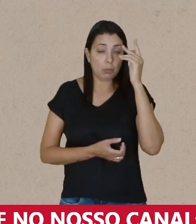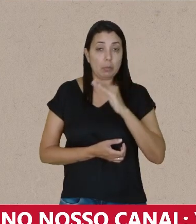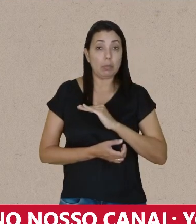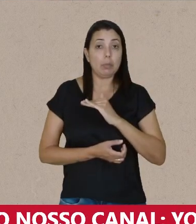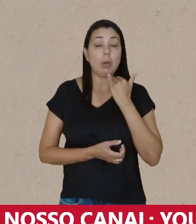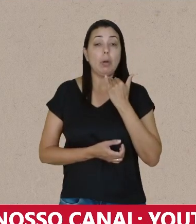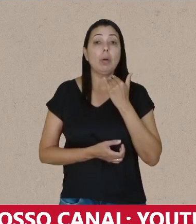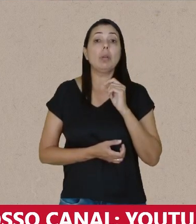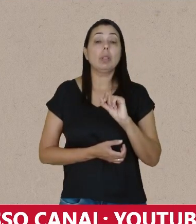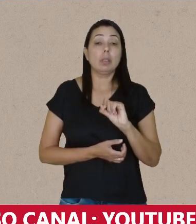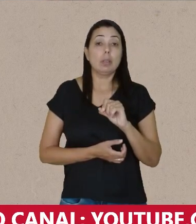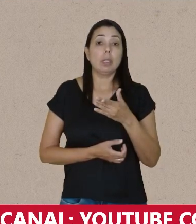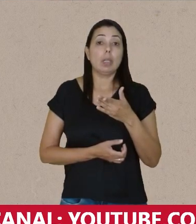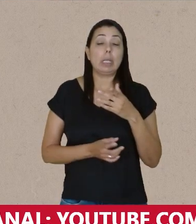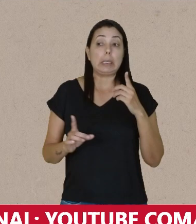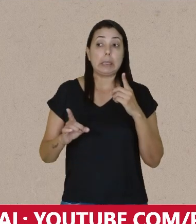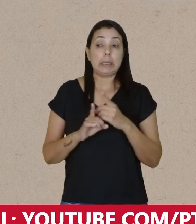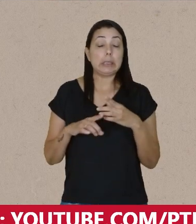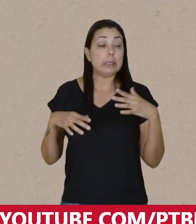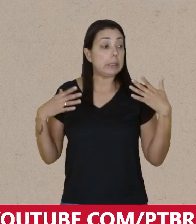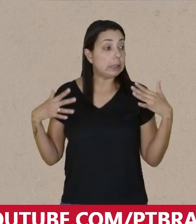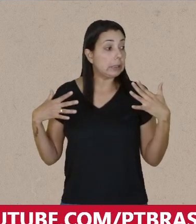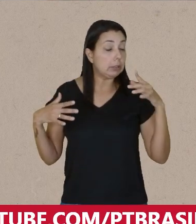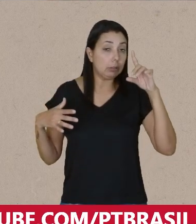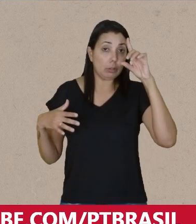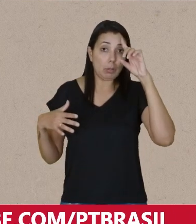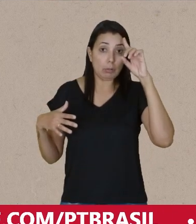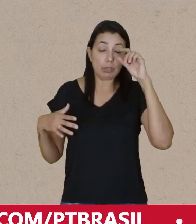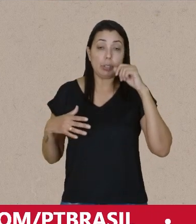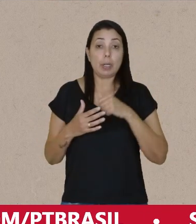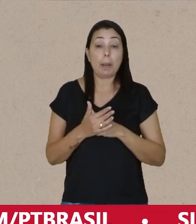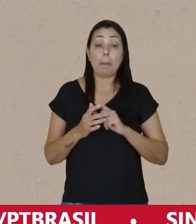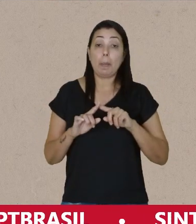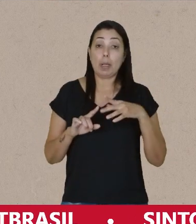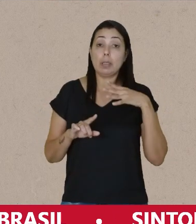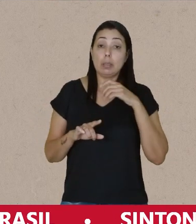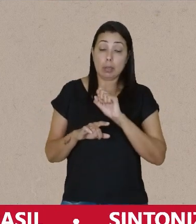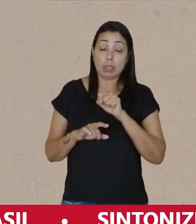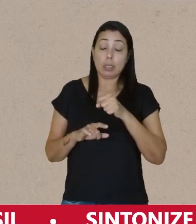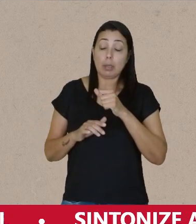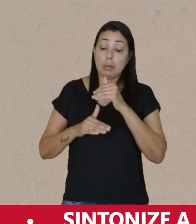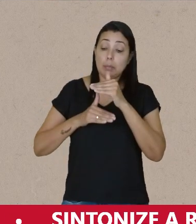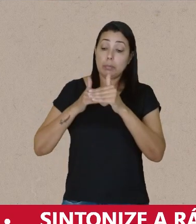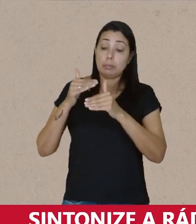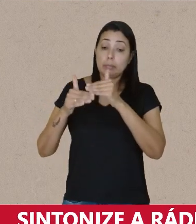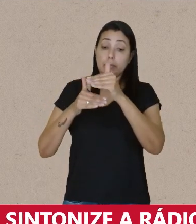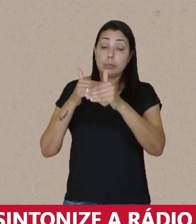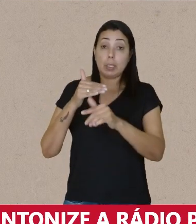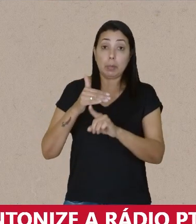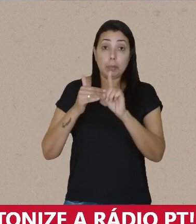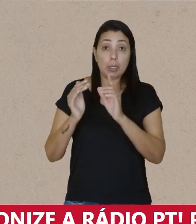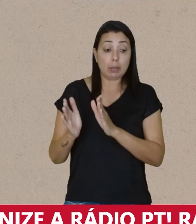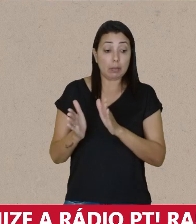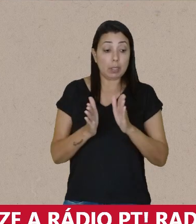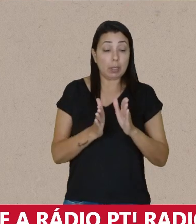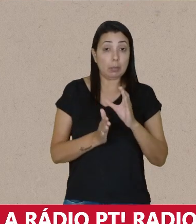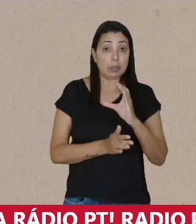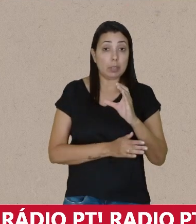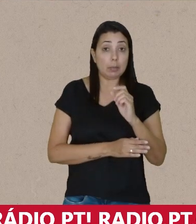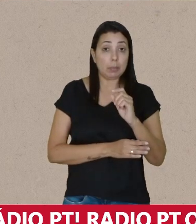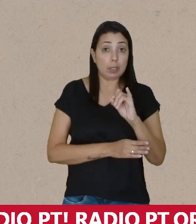mortas, e isso me choca diariamente, né? Mas eu acho que foi um processo, né? A primeira fase da